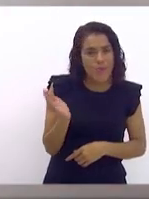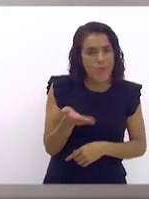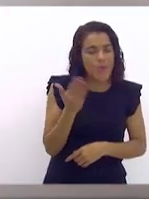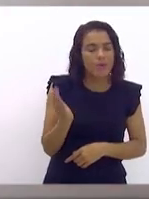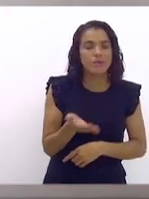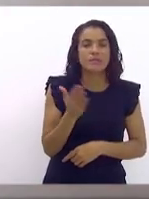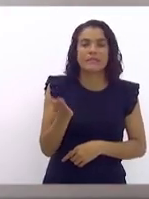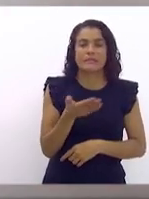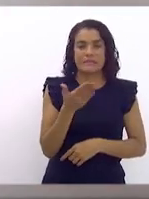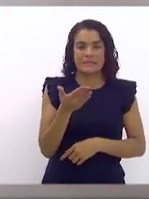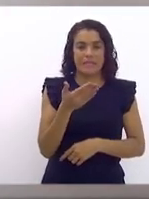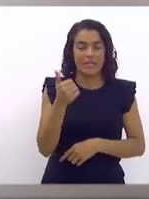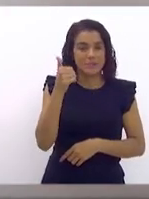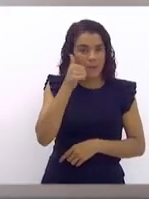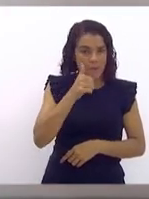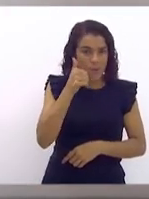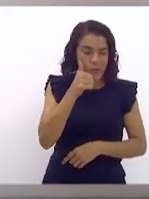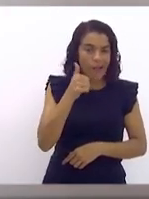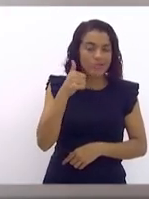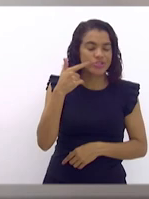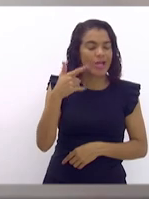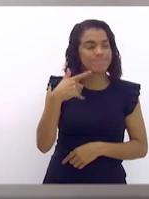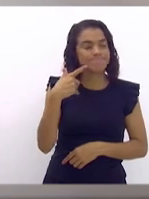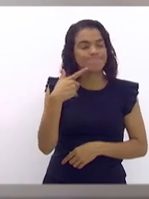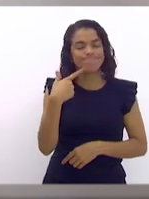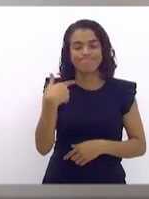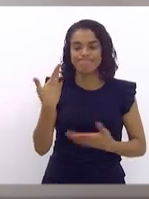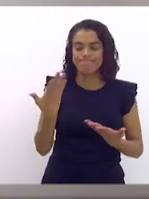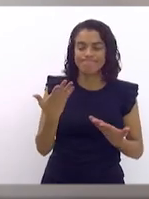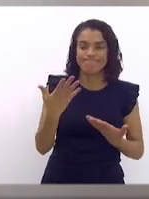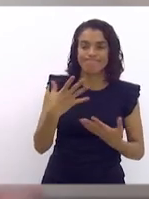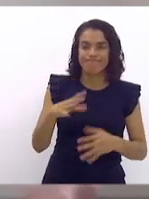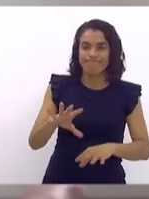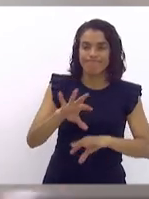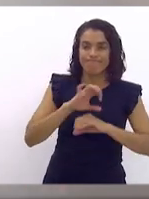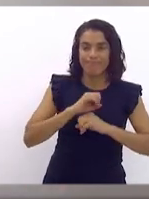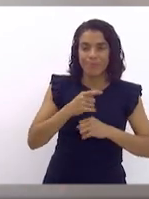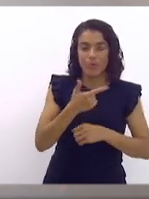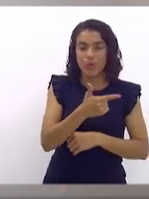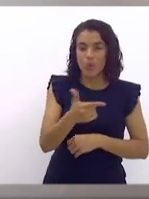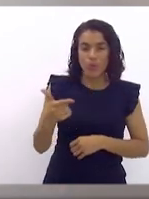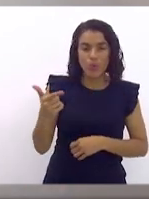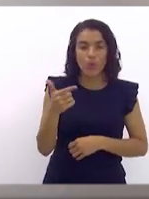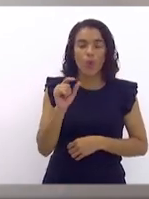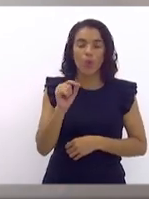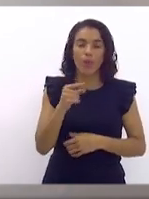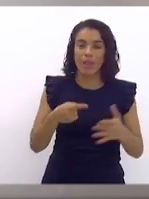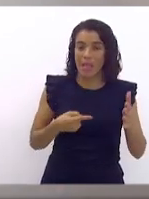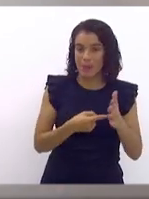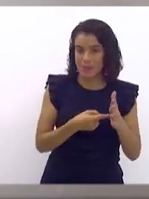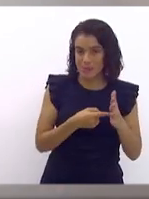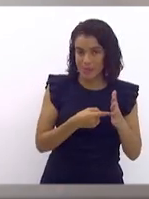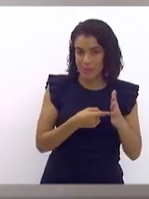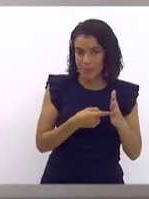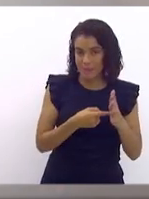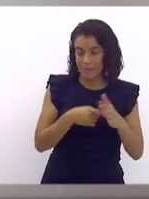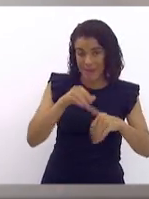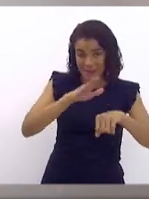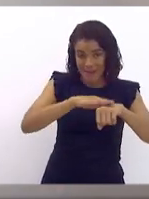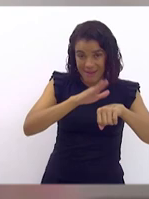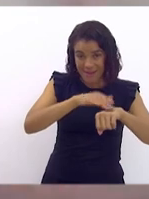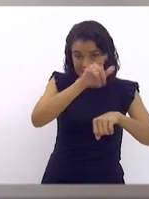dia a dia daquelas mulheres ali nas suas redes sociais, muitas vezes elas não são convertidas em denúncia. As próprias